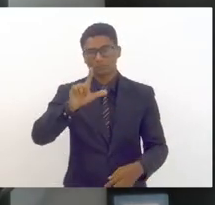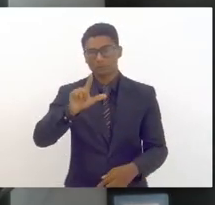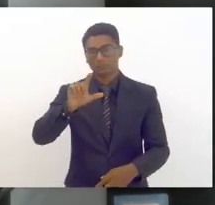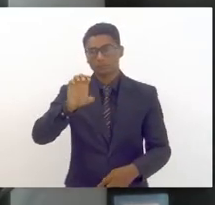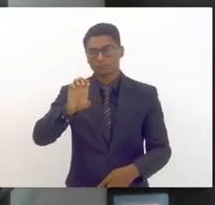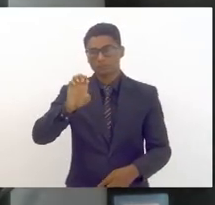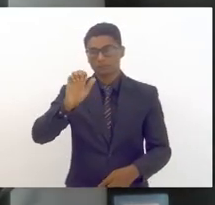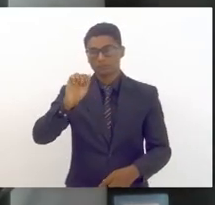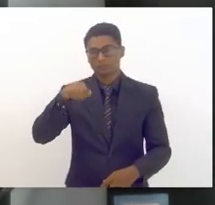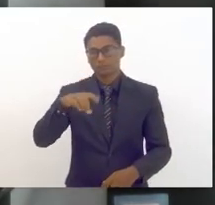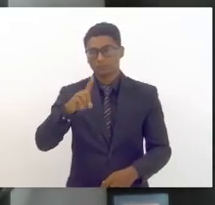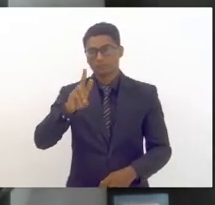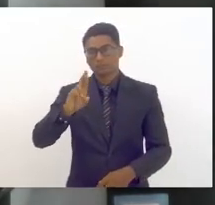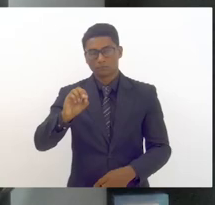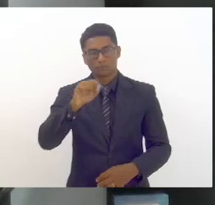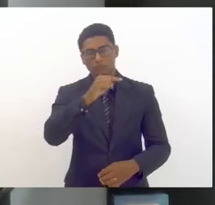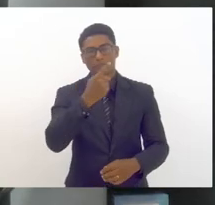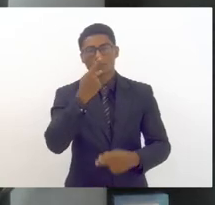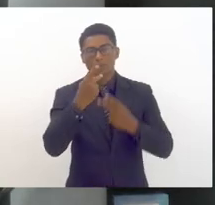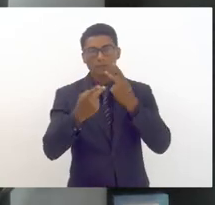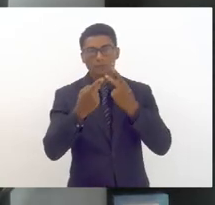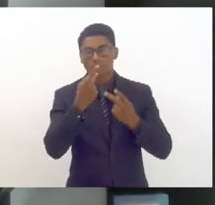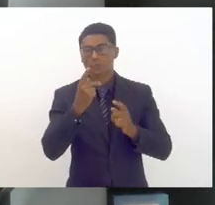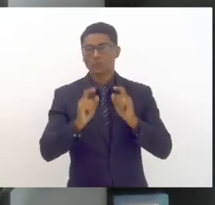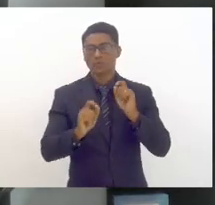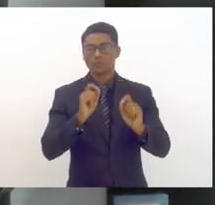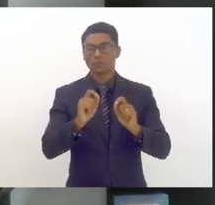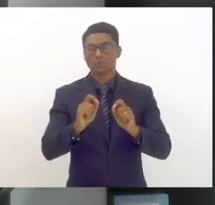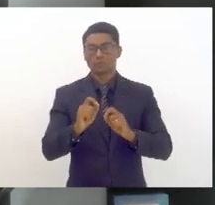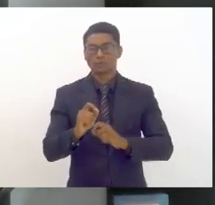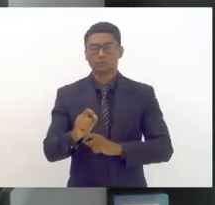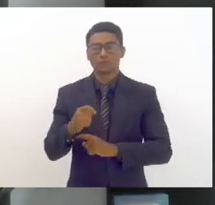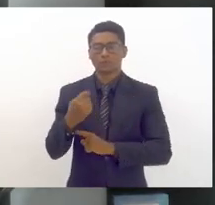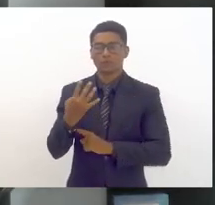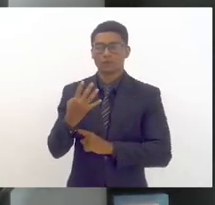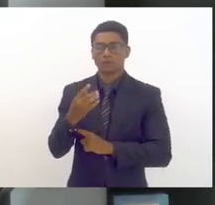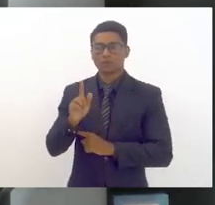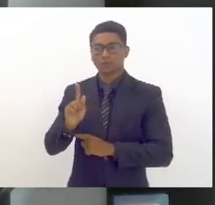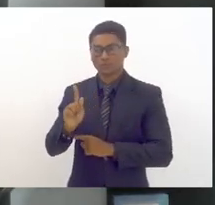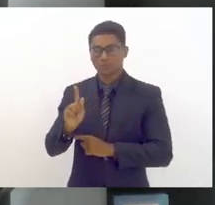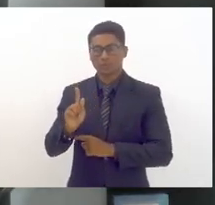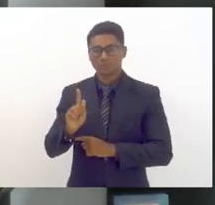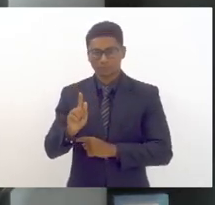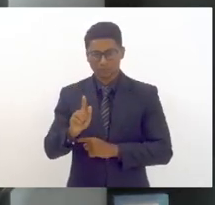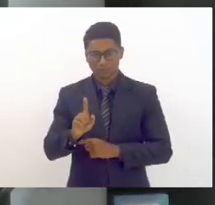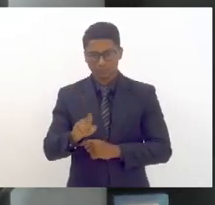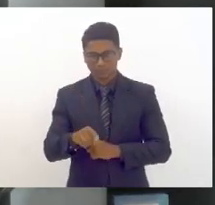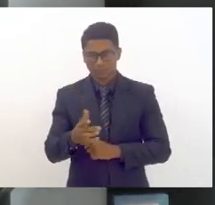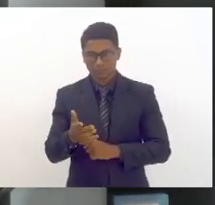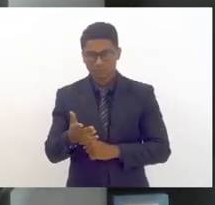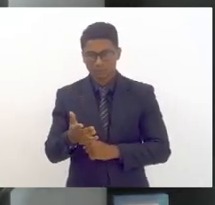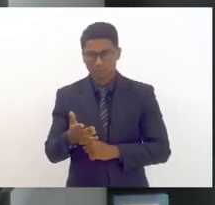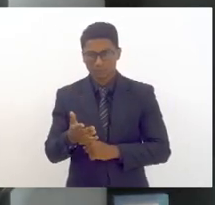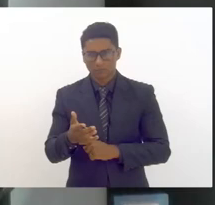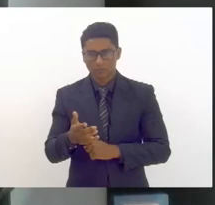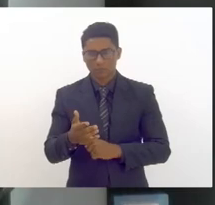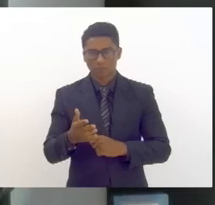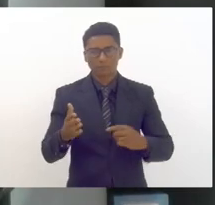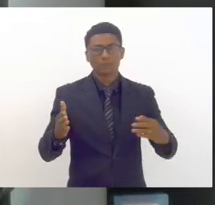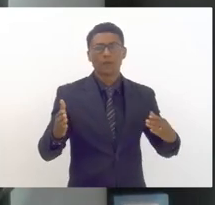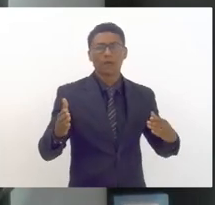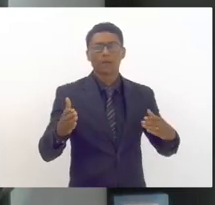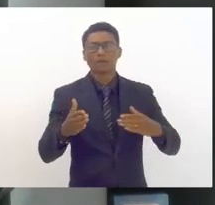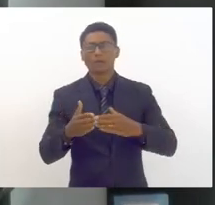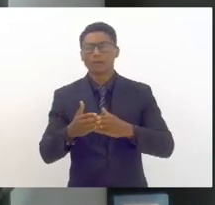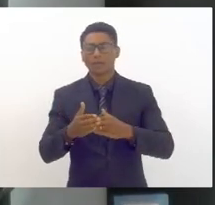suas explanações, que para o 4G, eles colocam, é isso, Leandro? Poderiam colocar até meados do ano